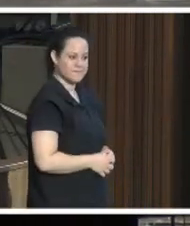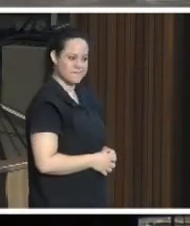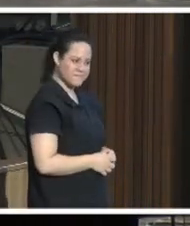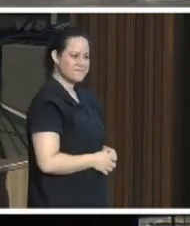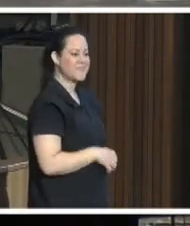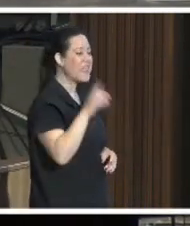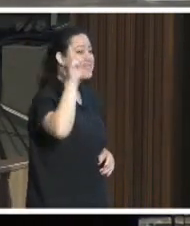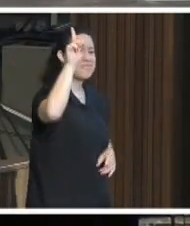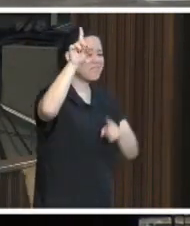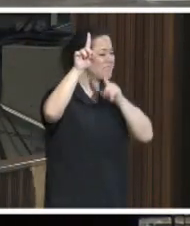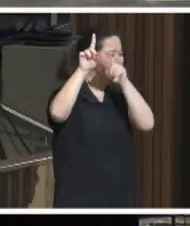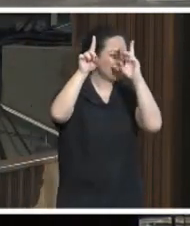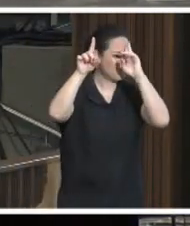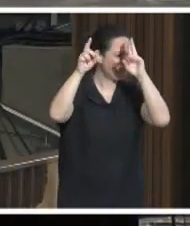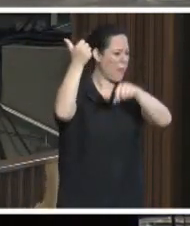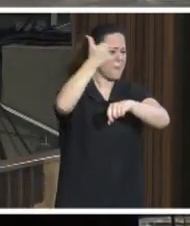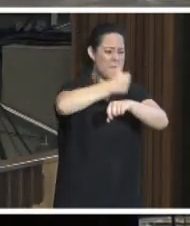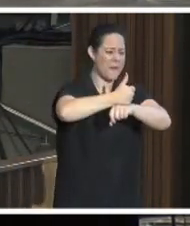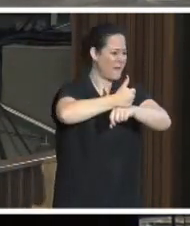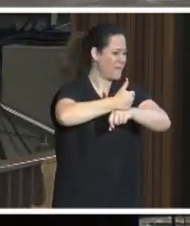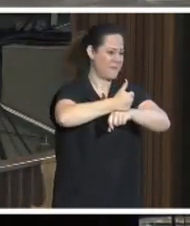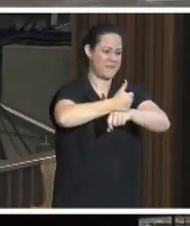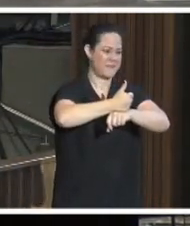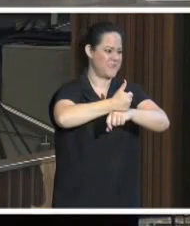Ele é o Senhor absoluto.